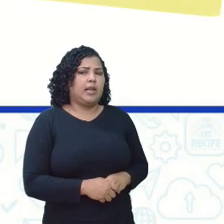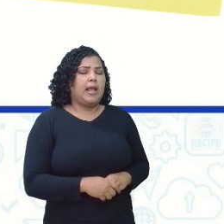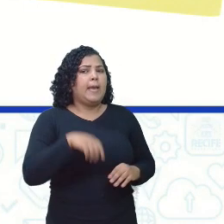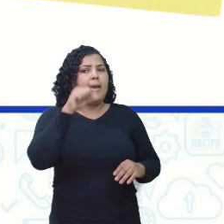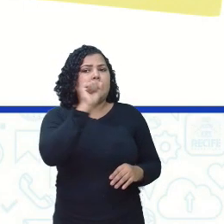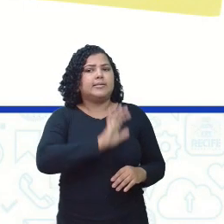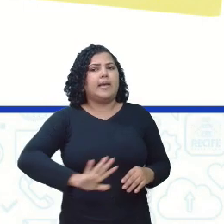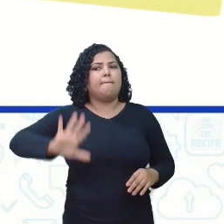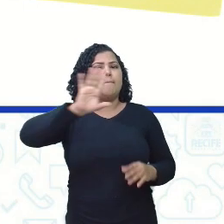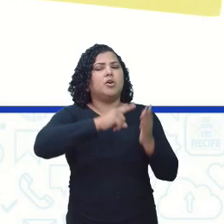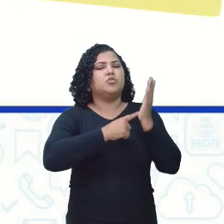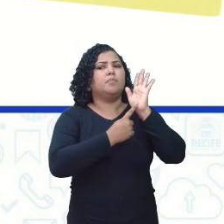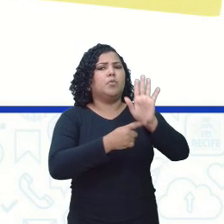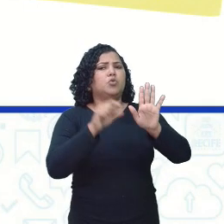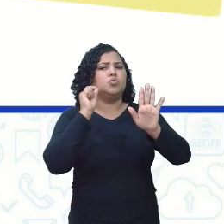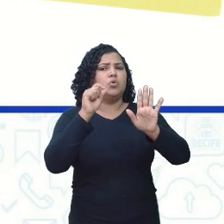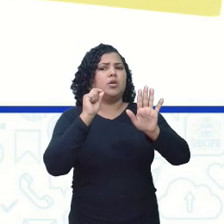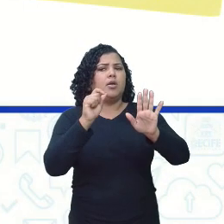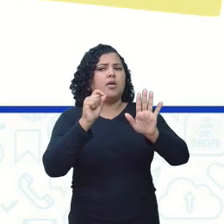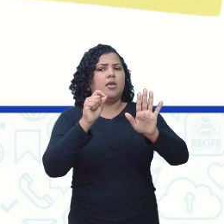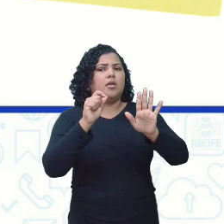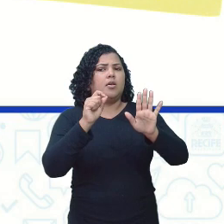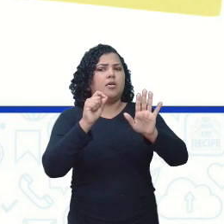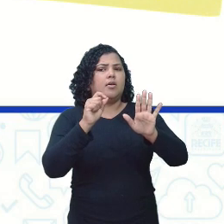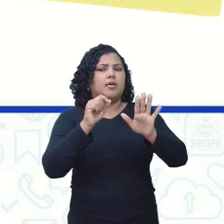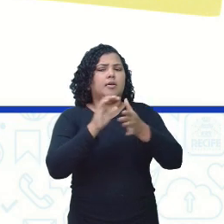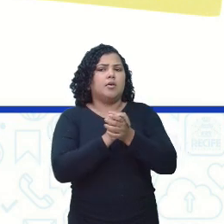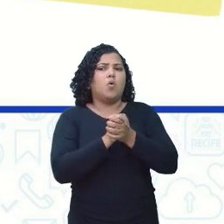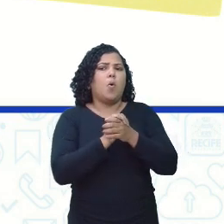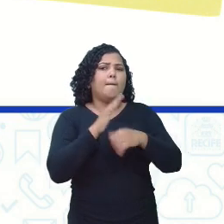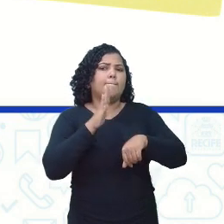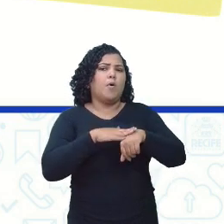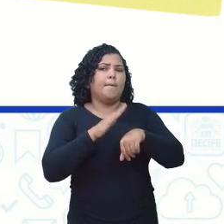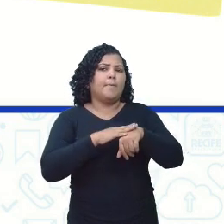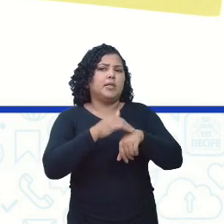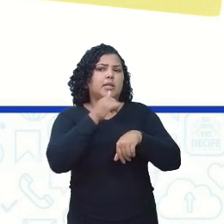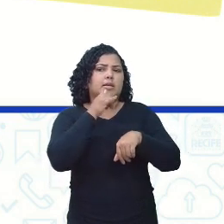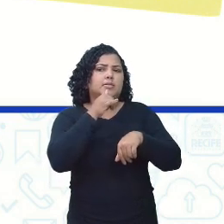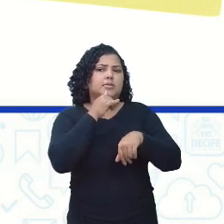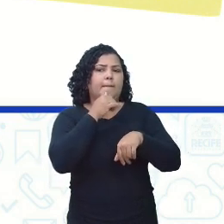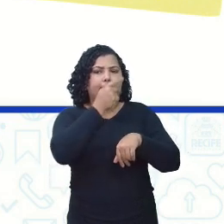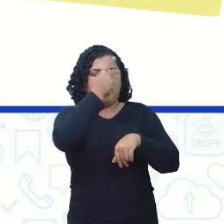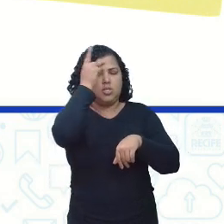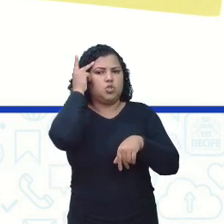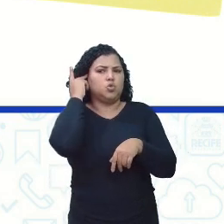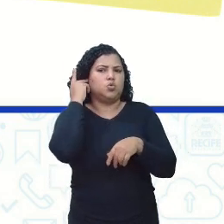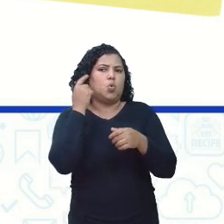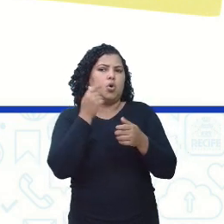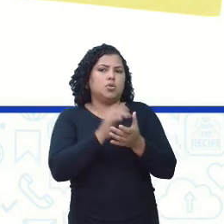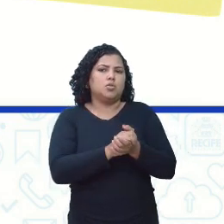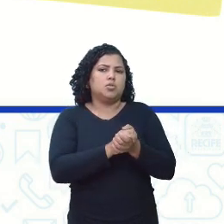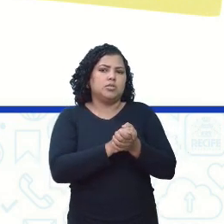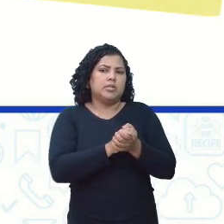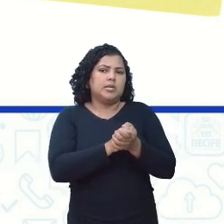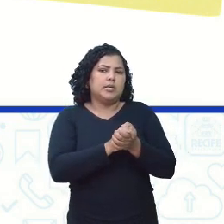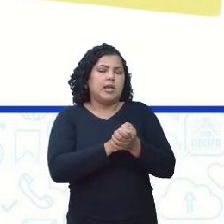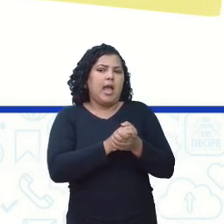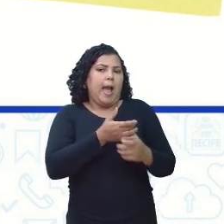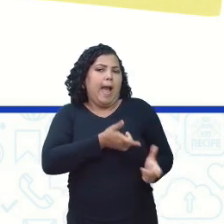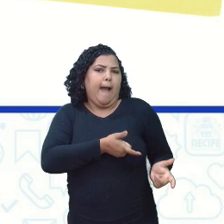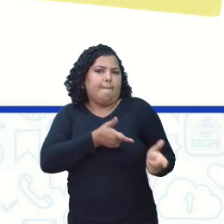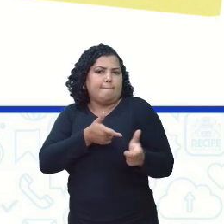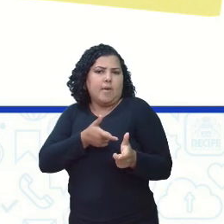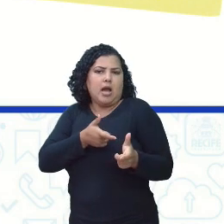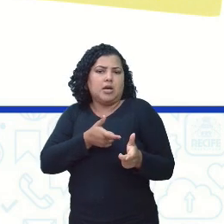mostra, né, justamente uma cena, né, dessa escravização. São sujeitos inclusive com traços indígenas, que estão,